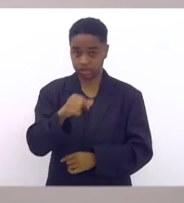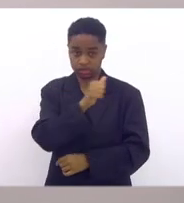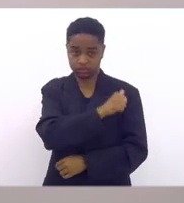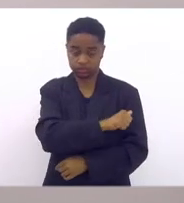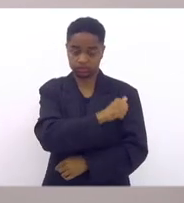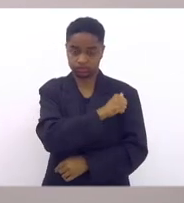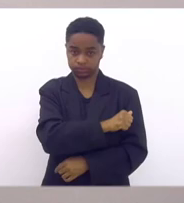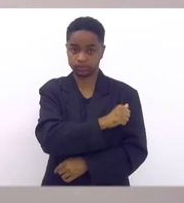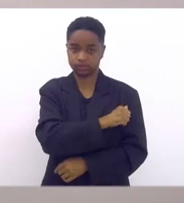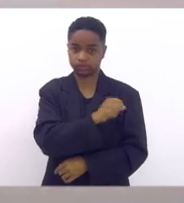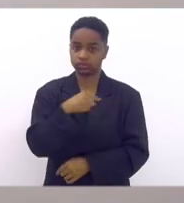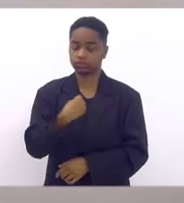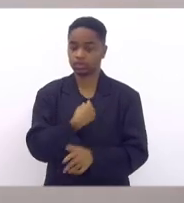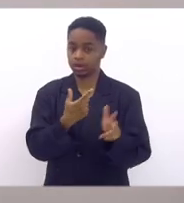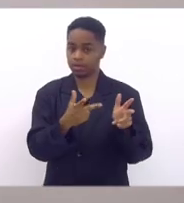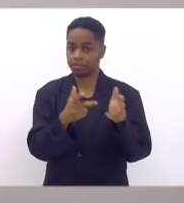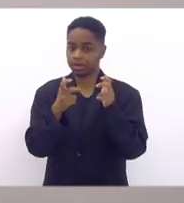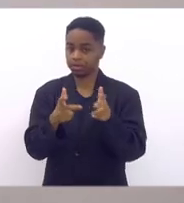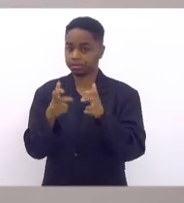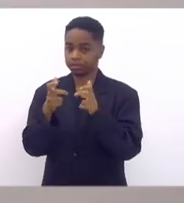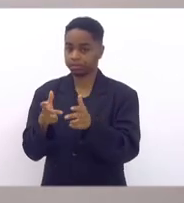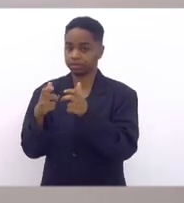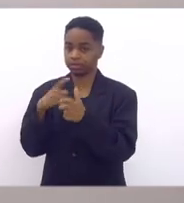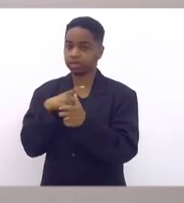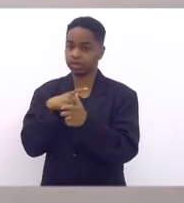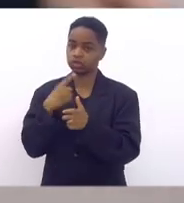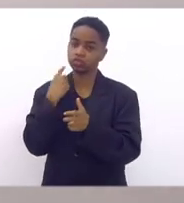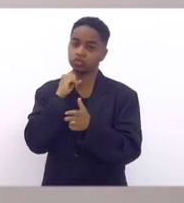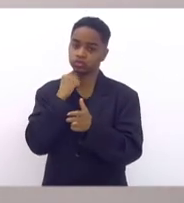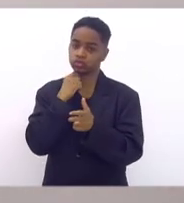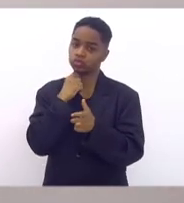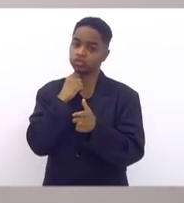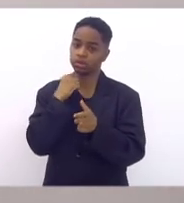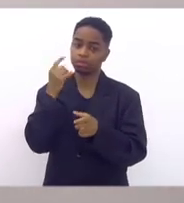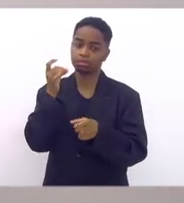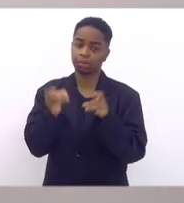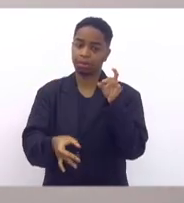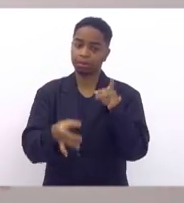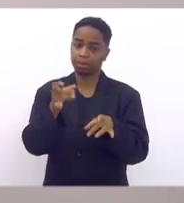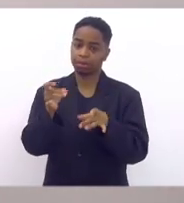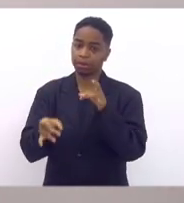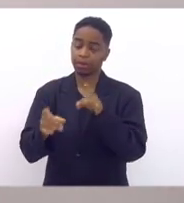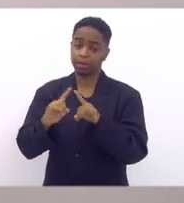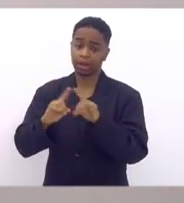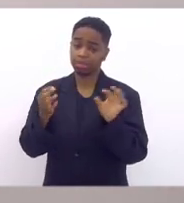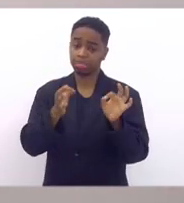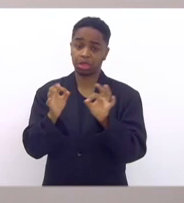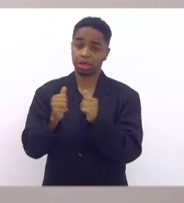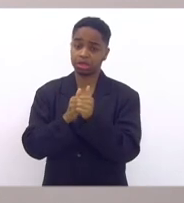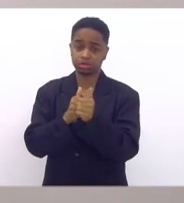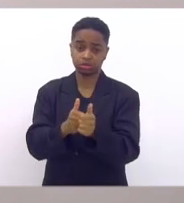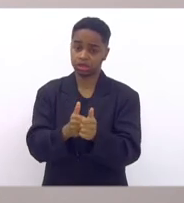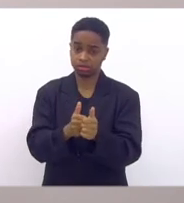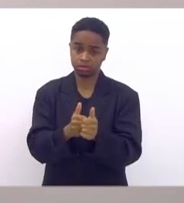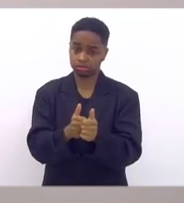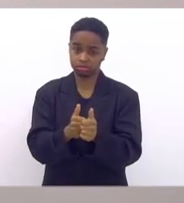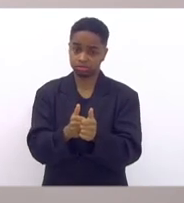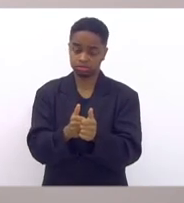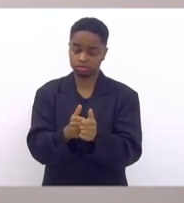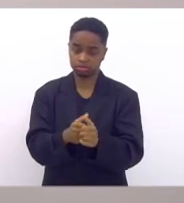gente tem visto pelas dezenas de manchas de óleo na Bahia de Guanabara Presidente ninguém segue plano de emergência